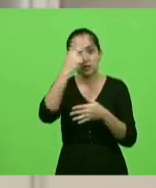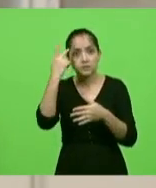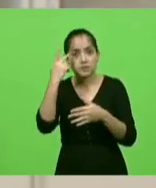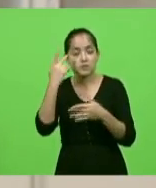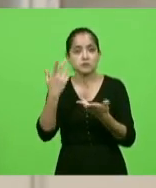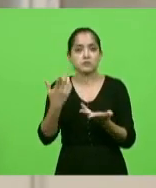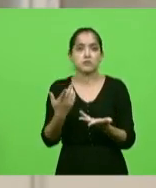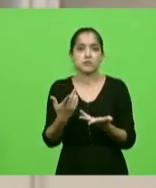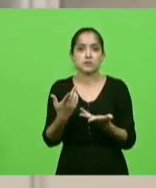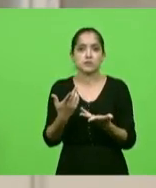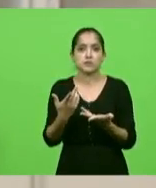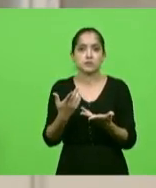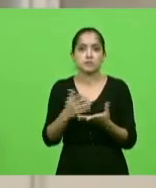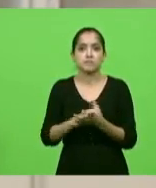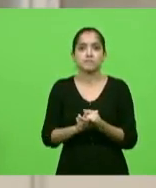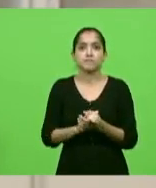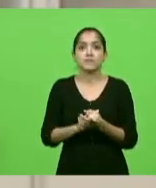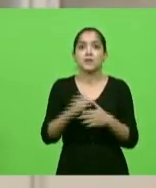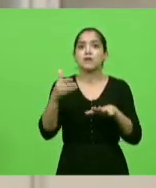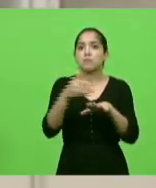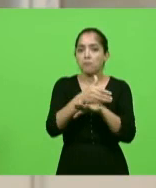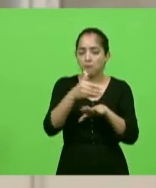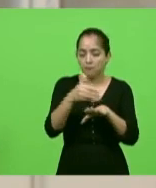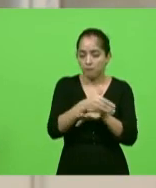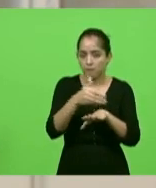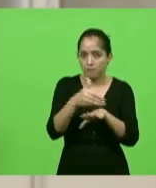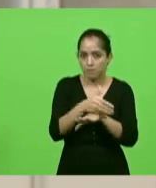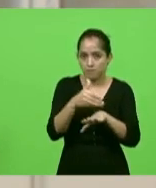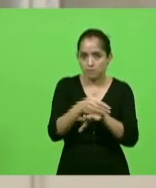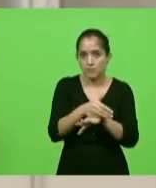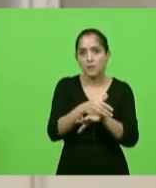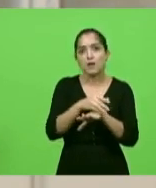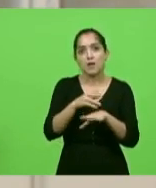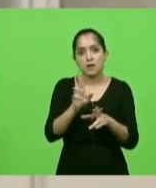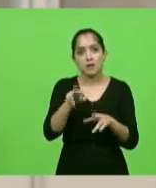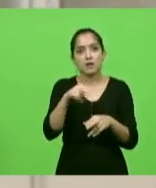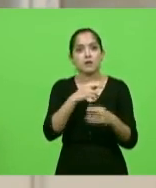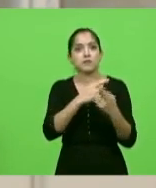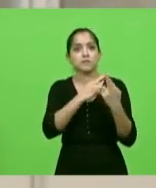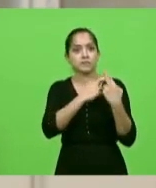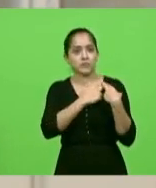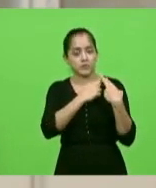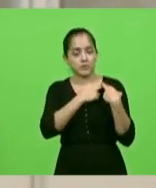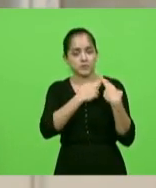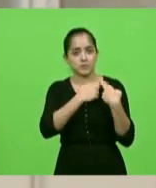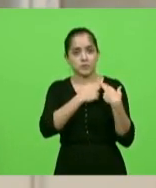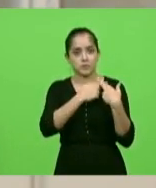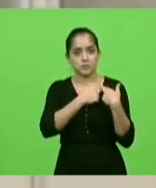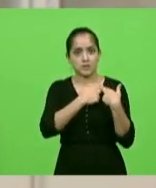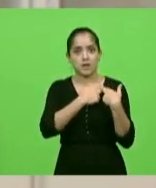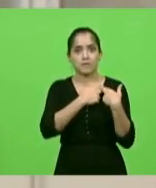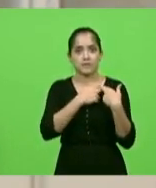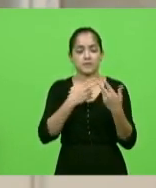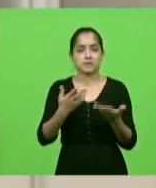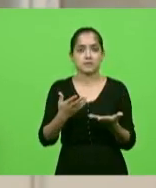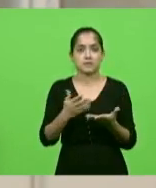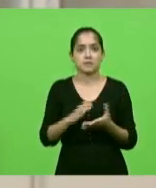públicos que participaram e foram responsáveis desta